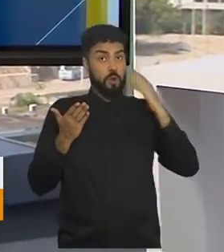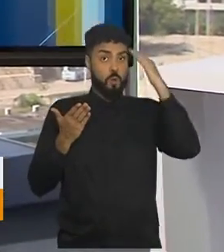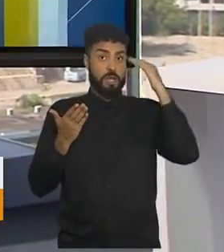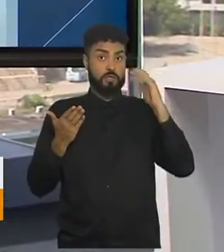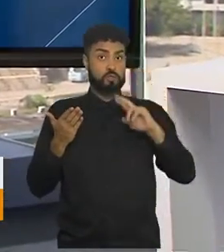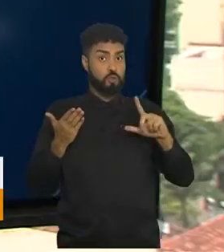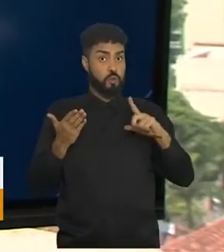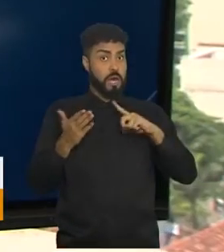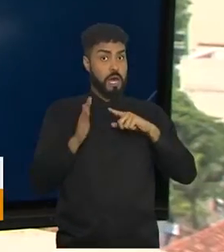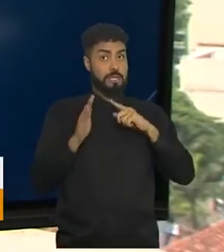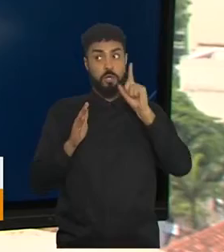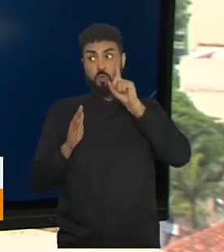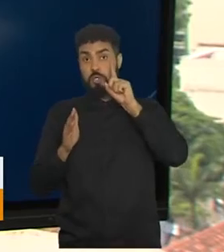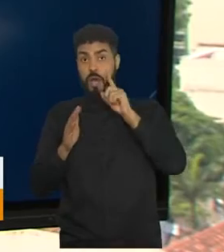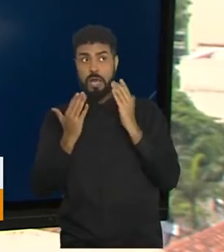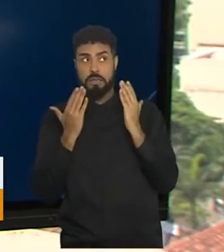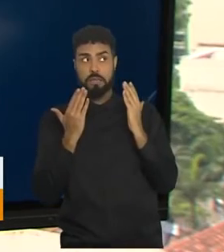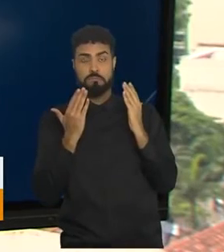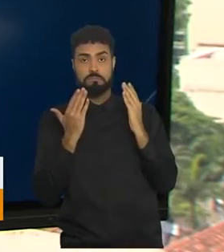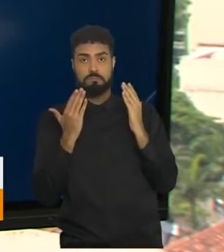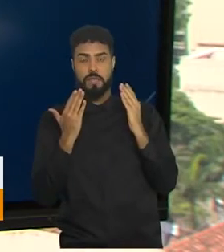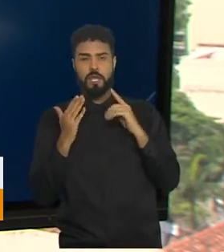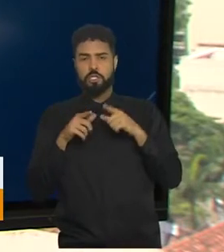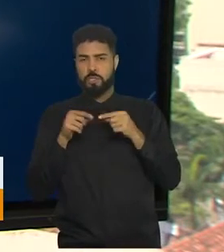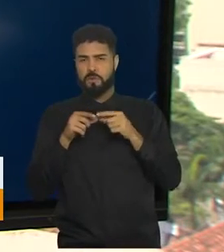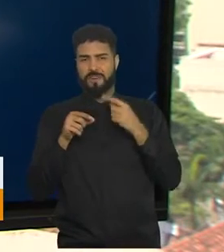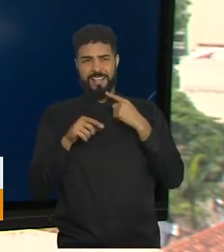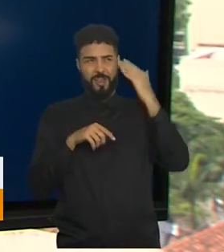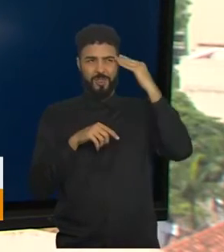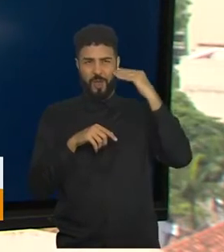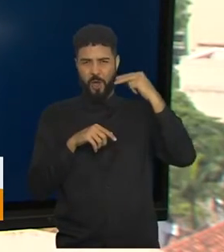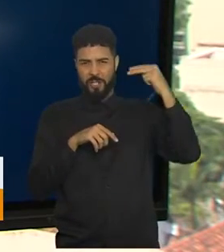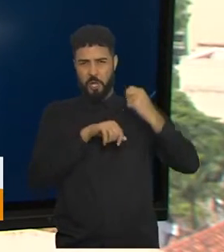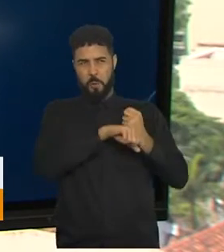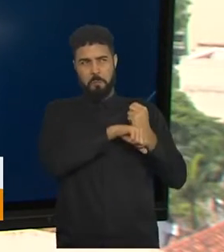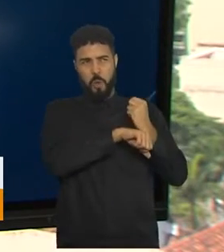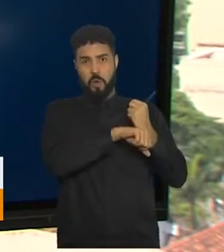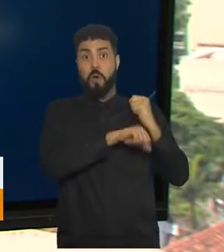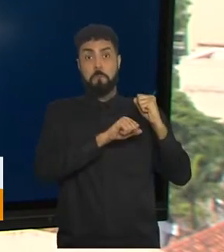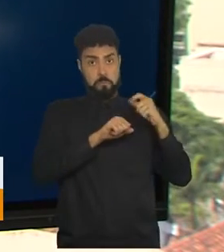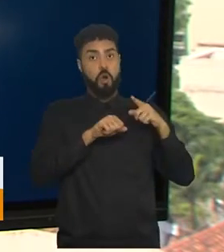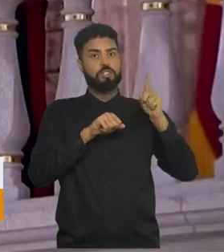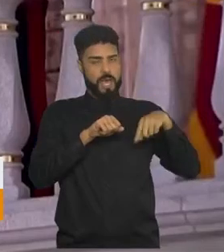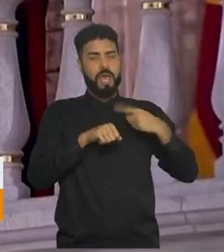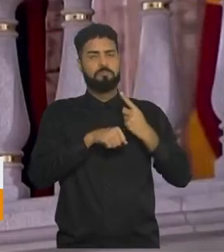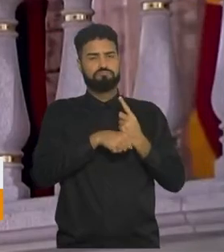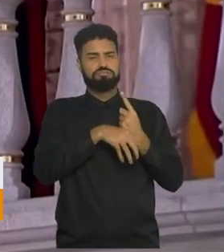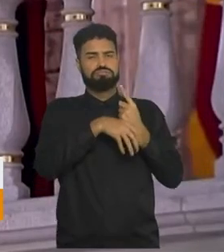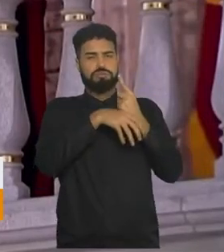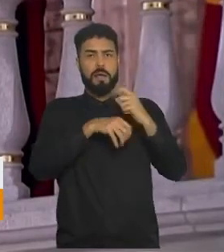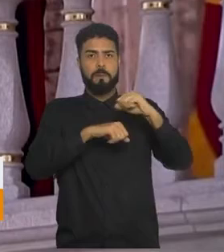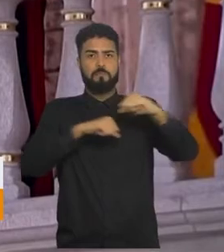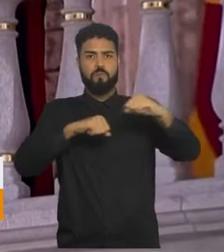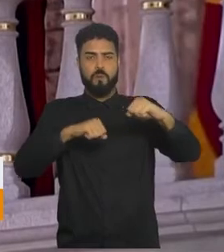dos Estados Unidos. O Japão já fala que esse último lançamento dos norte-coreanos pode ser um míssil balístico. O país de